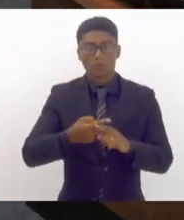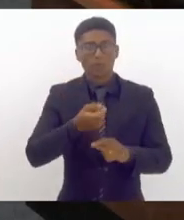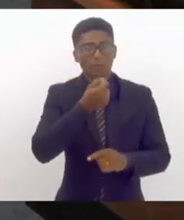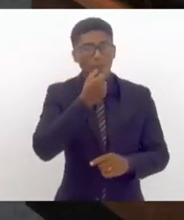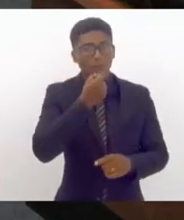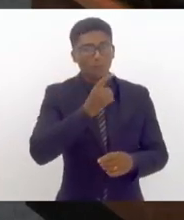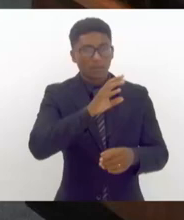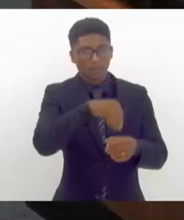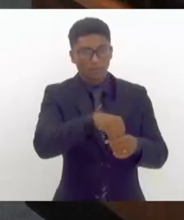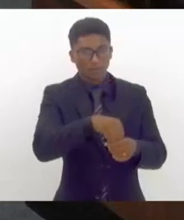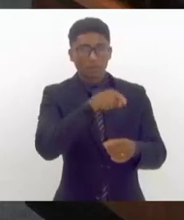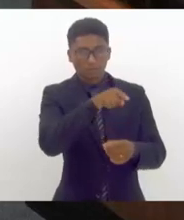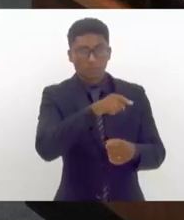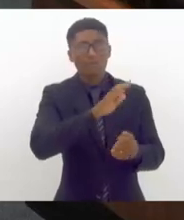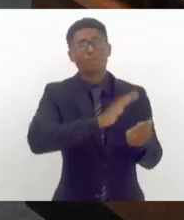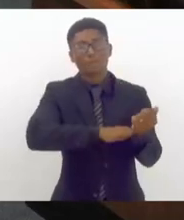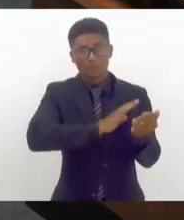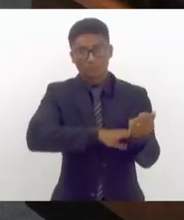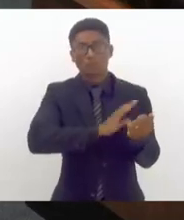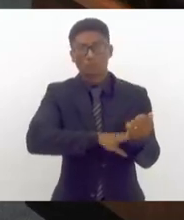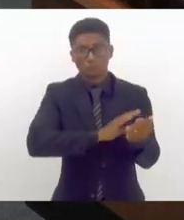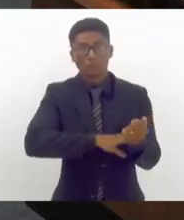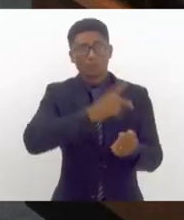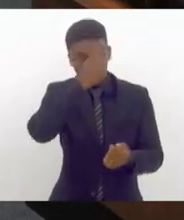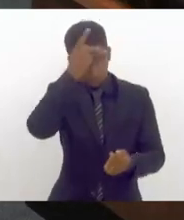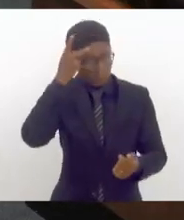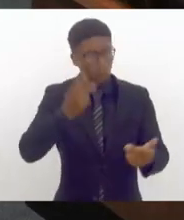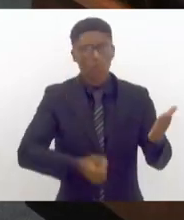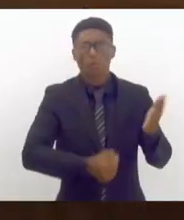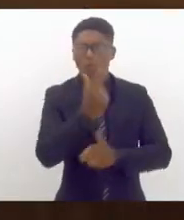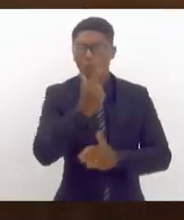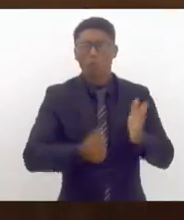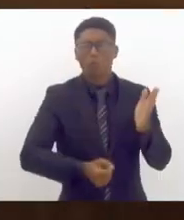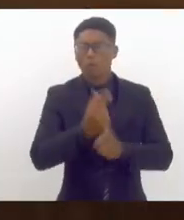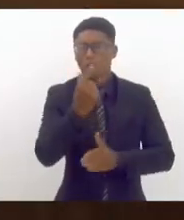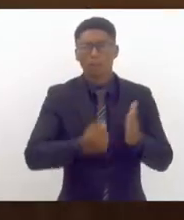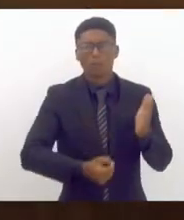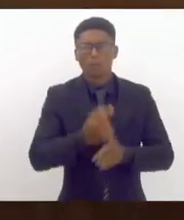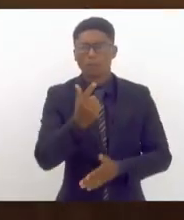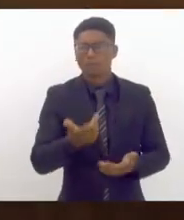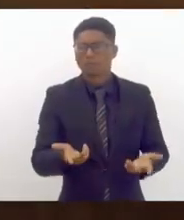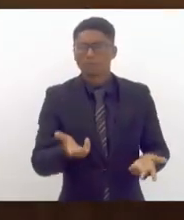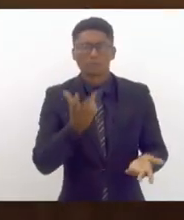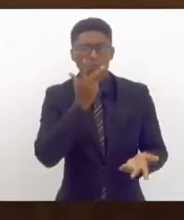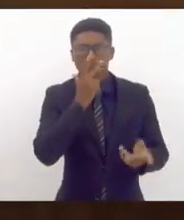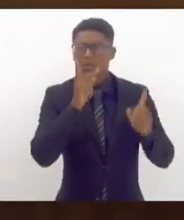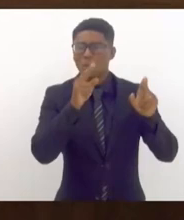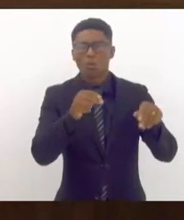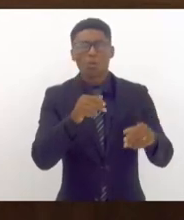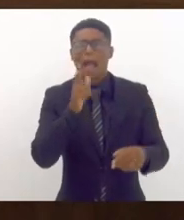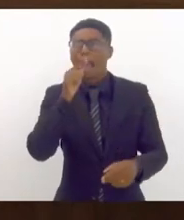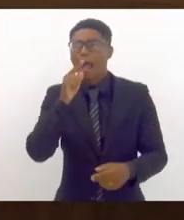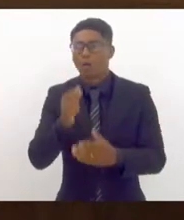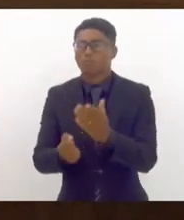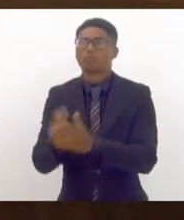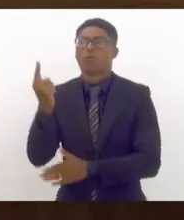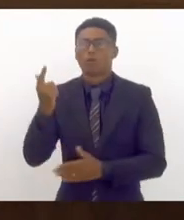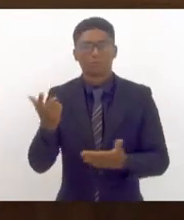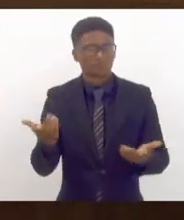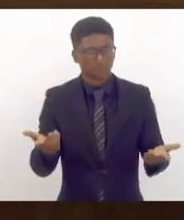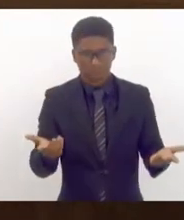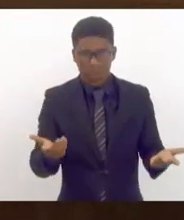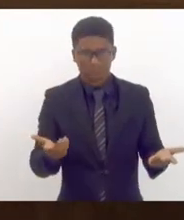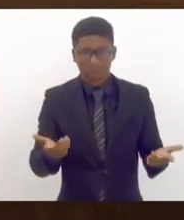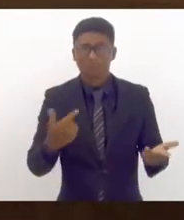substância viciante e as pessoas compram, né, o descongestionante nasal como se estivesse comprando uma água mineral. Então,